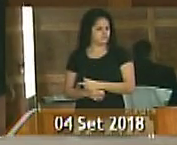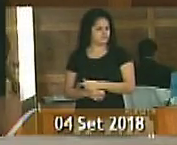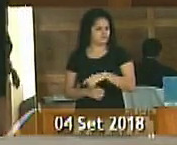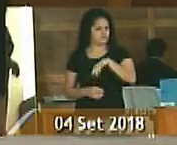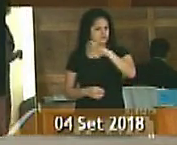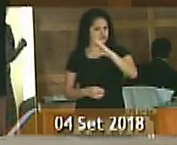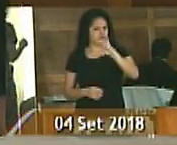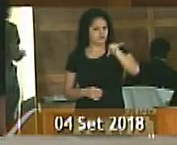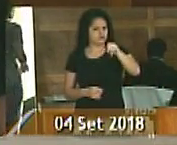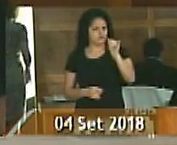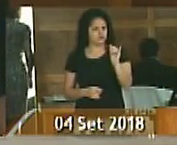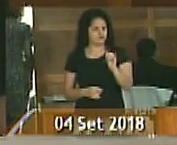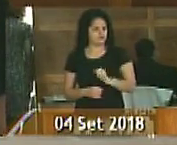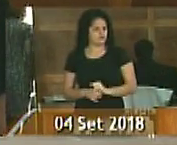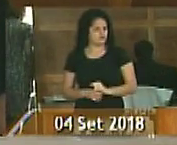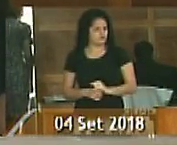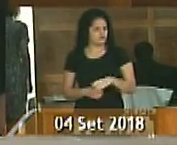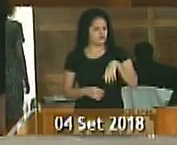92/2018, da CJ, e